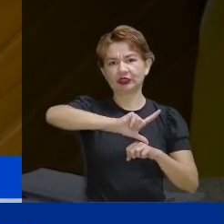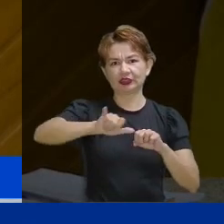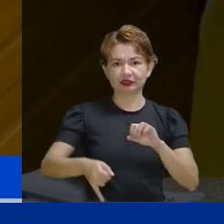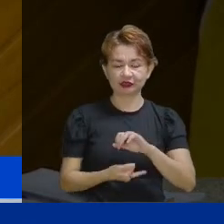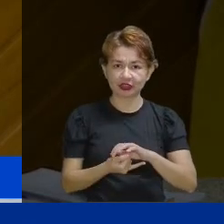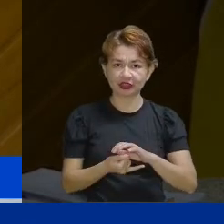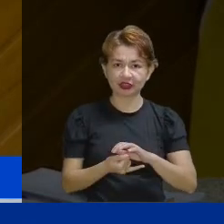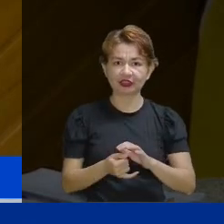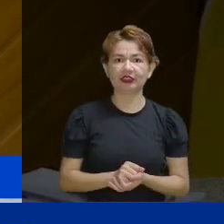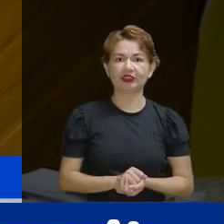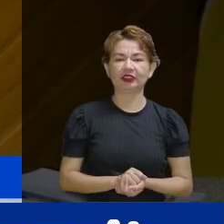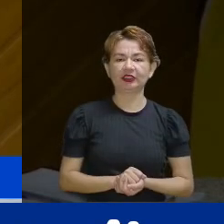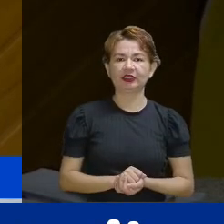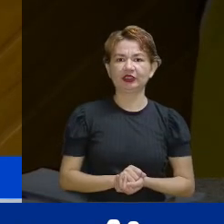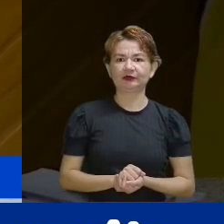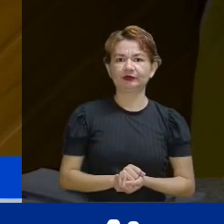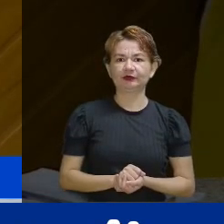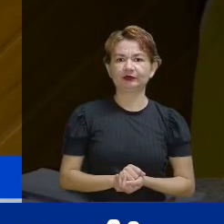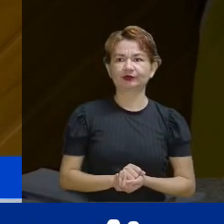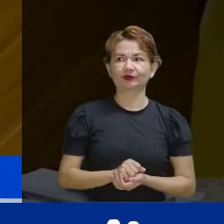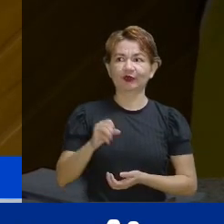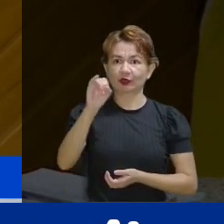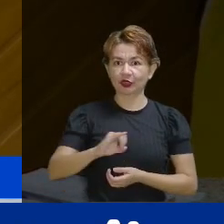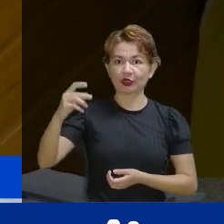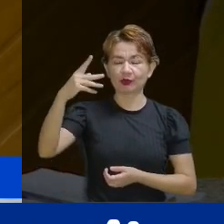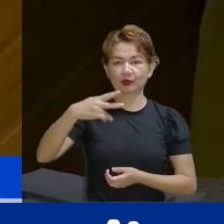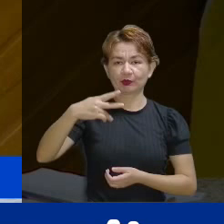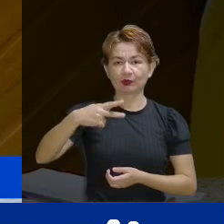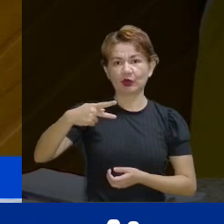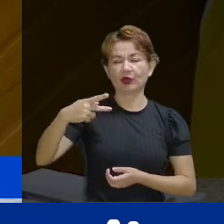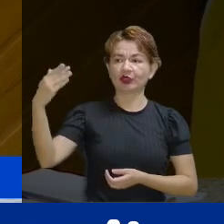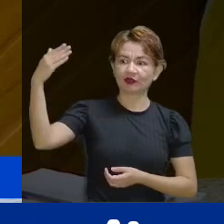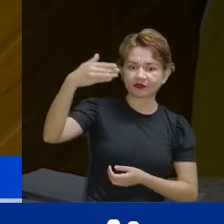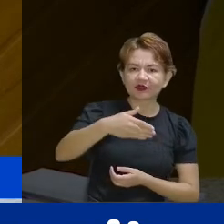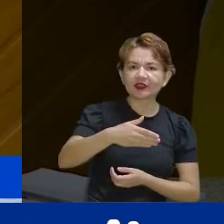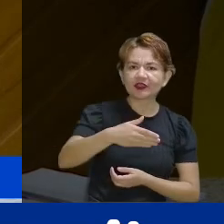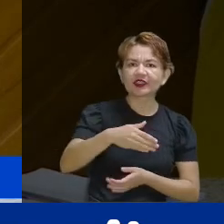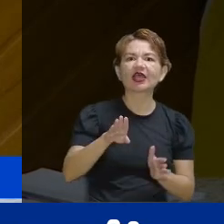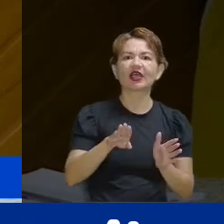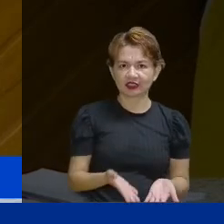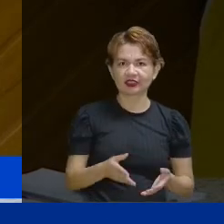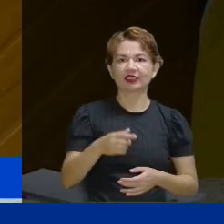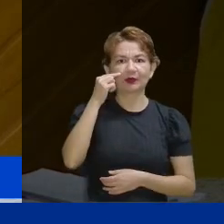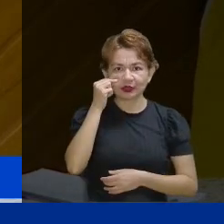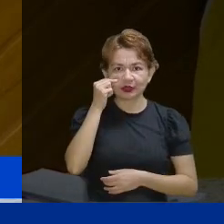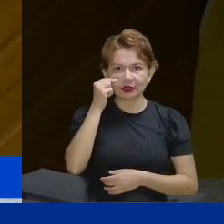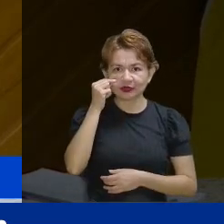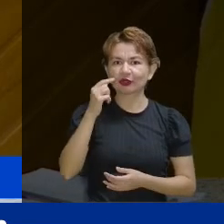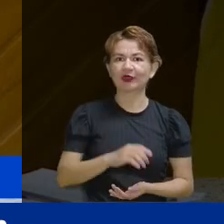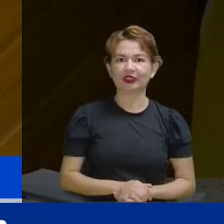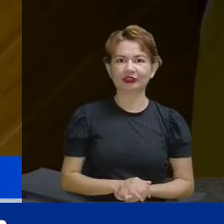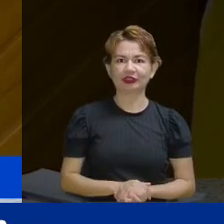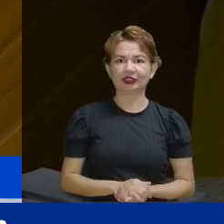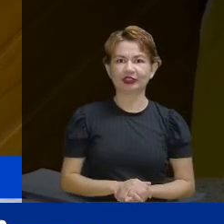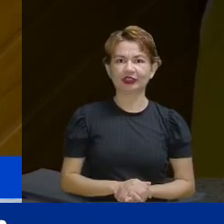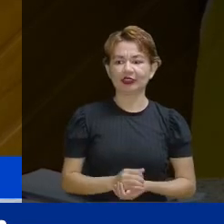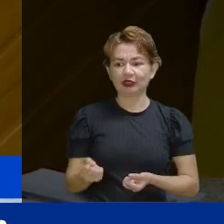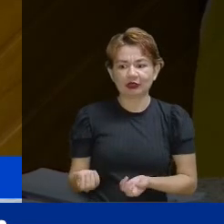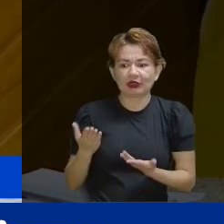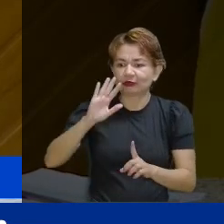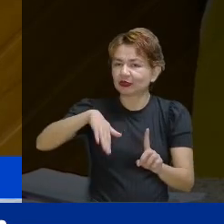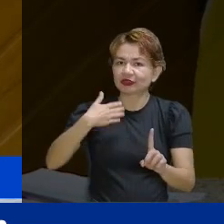sul, e hoje eu saí de Oiapoque para estar aqui pessoalmente para homenageá-lo. Saí de